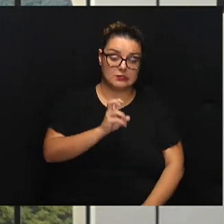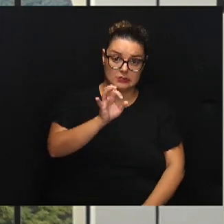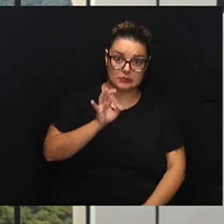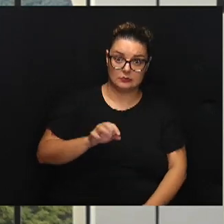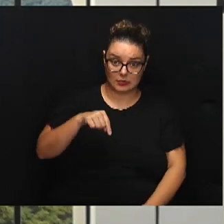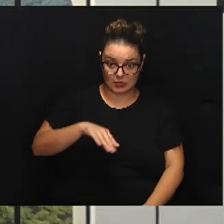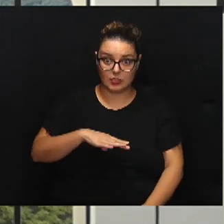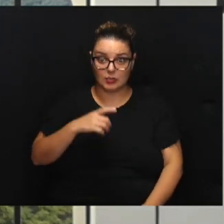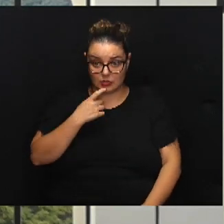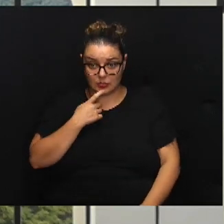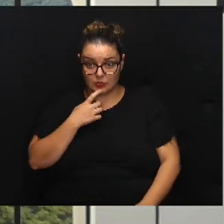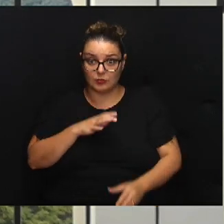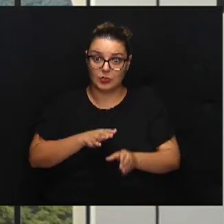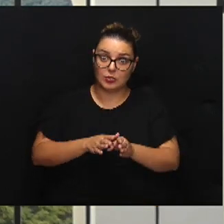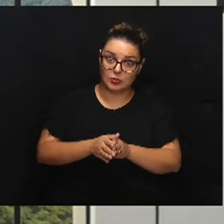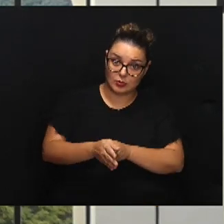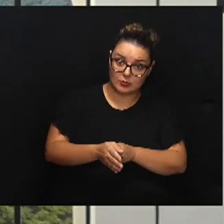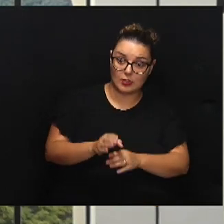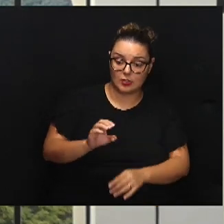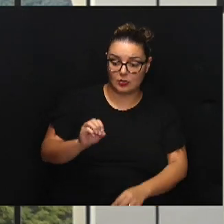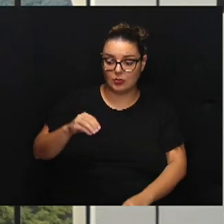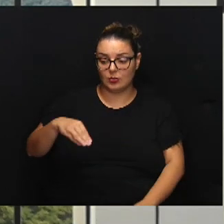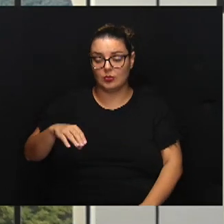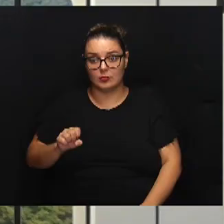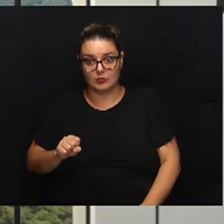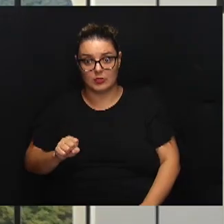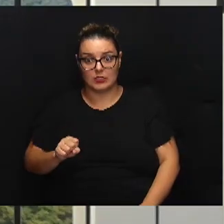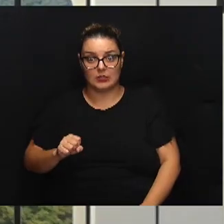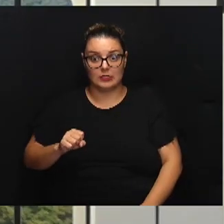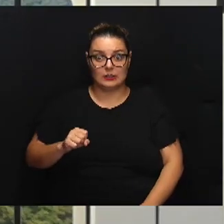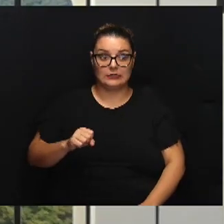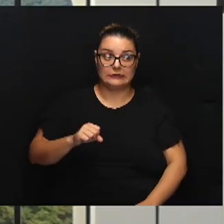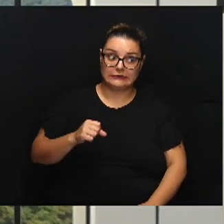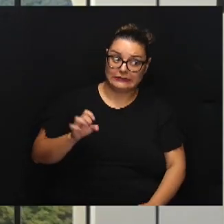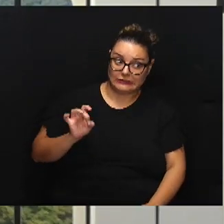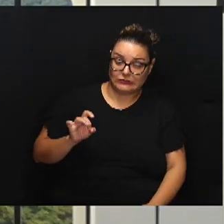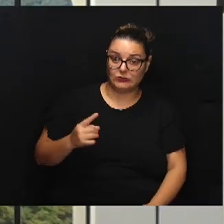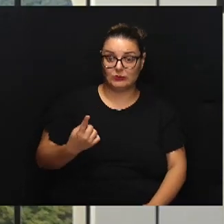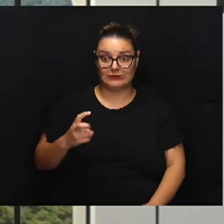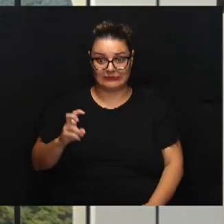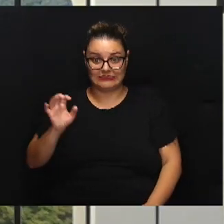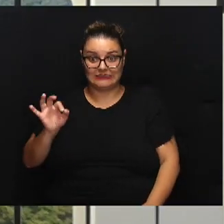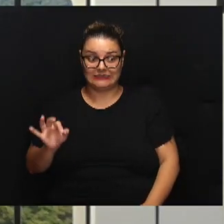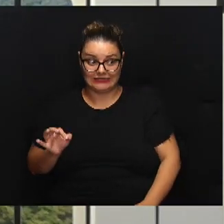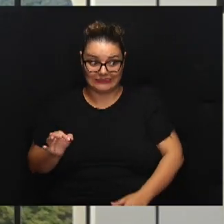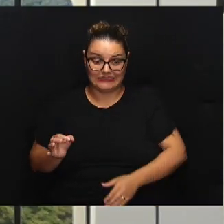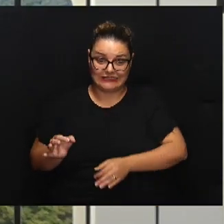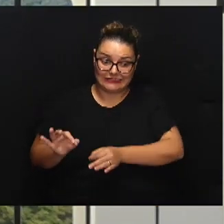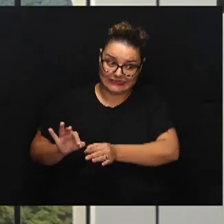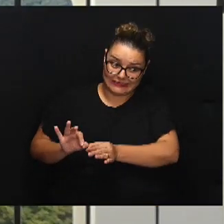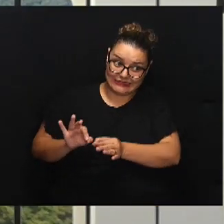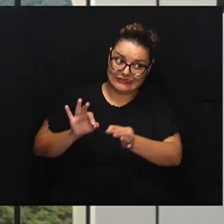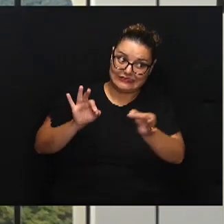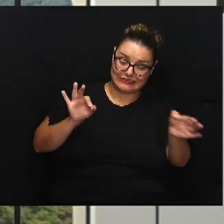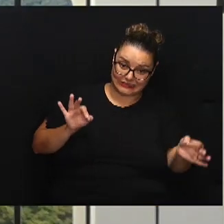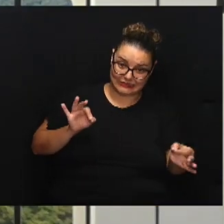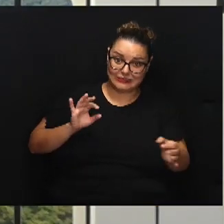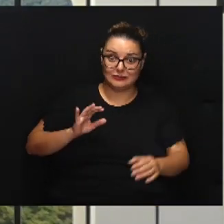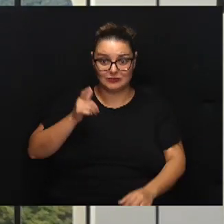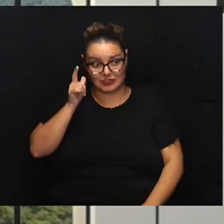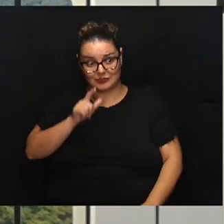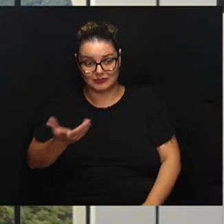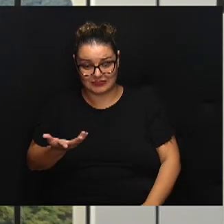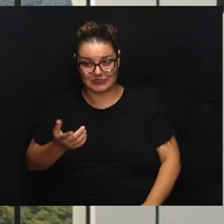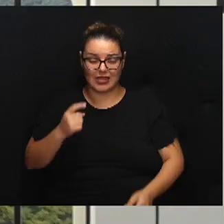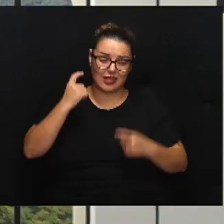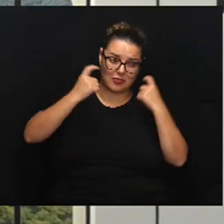Campinas, para o recomendado pela OMS de 15%, há um longo caminho, né? É uma situação que